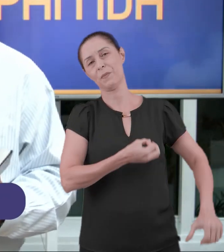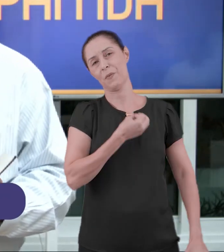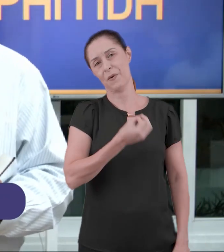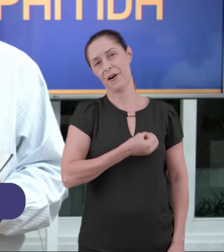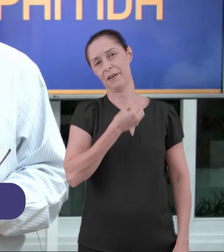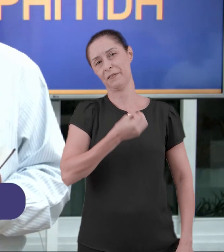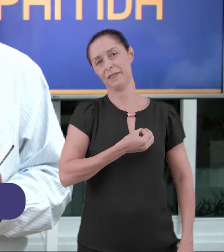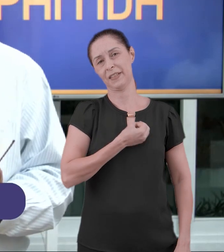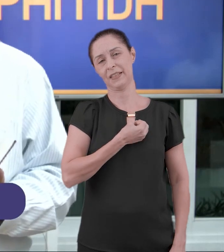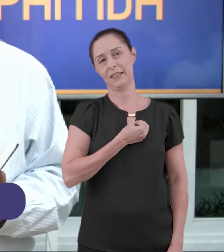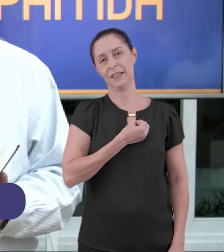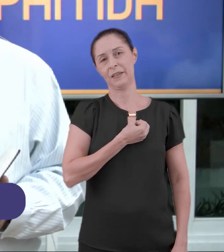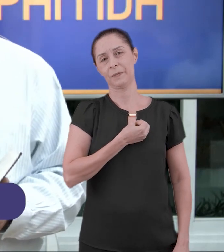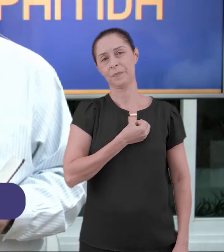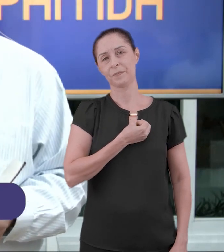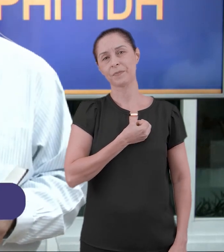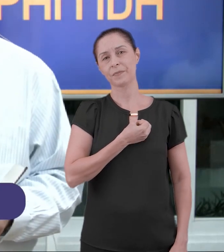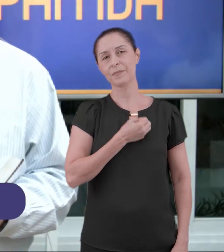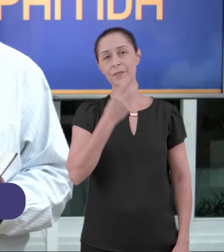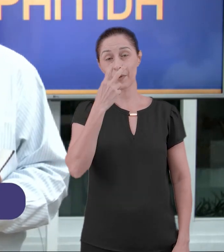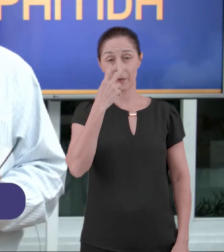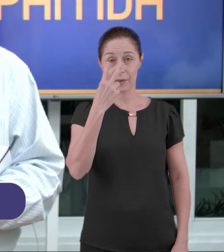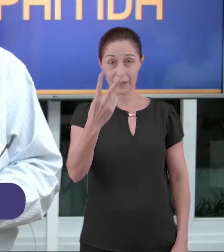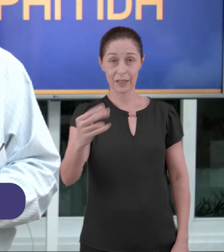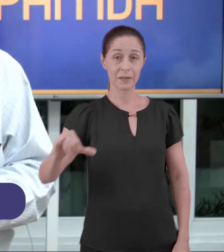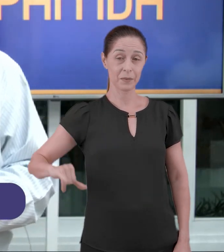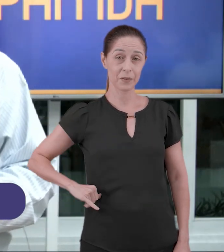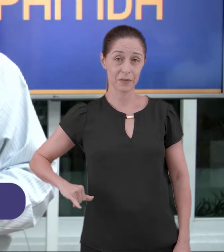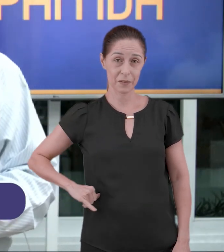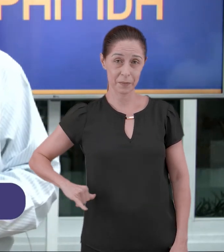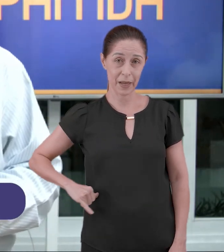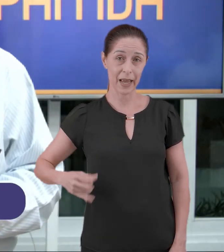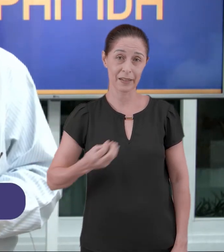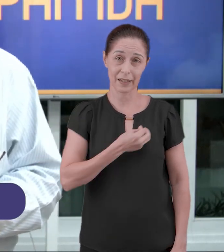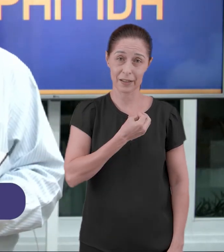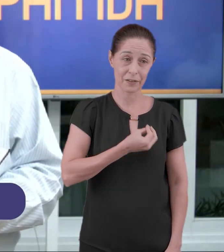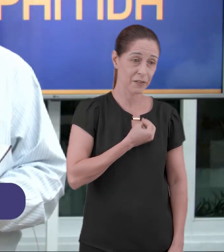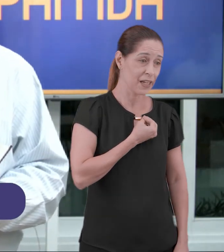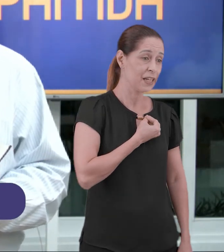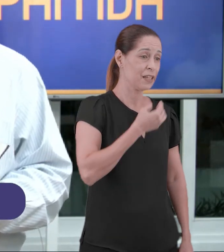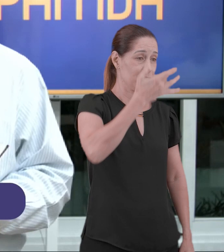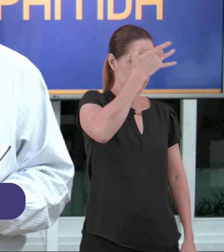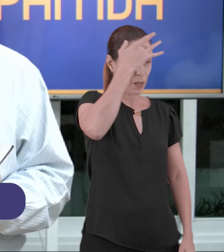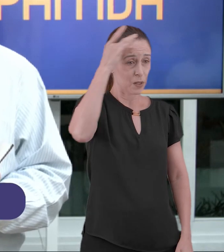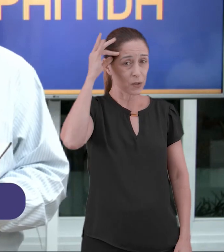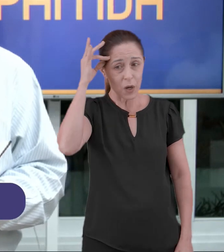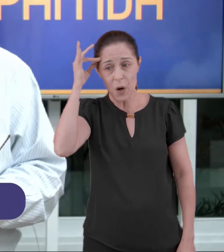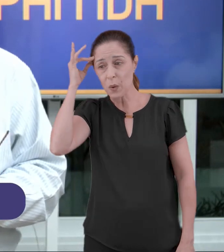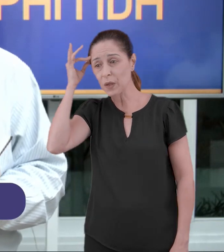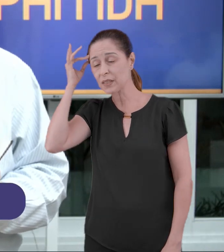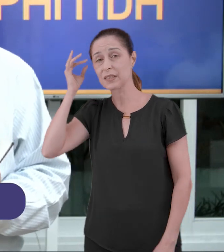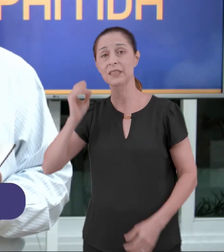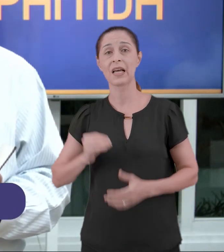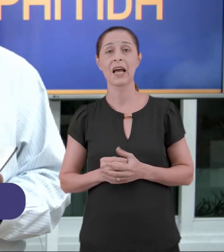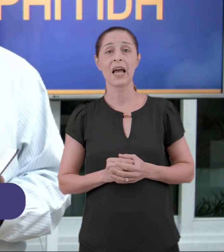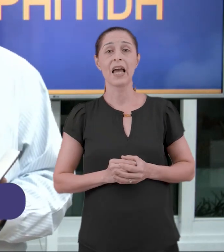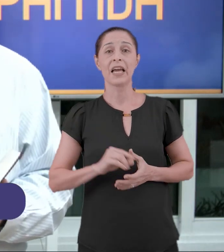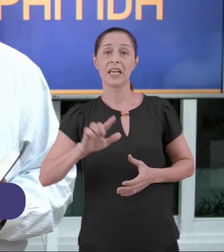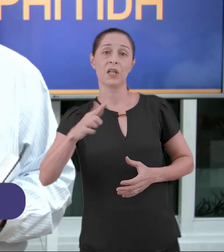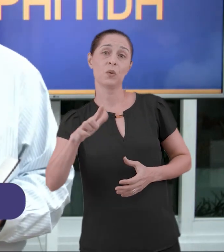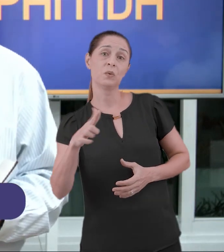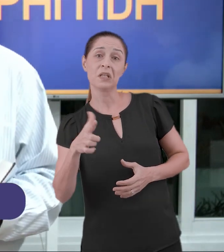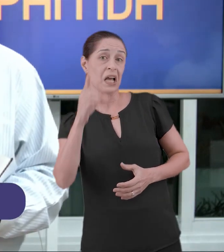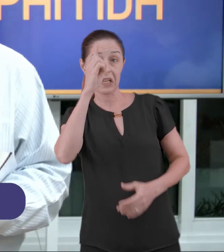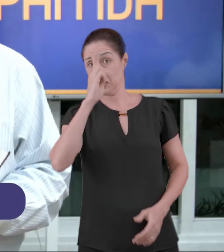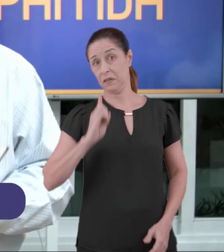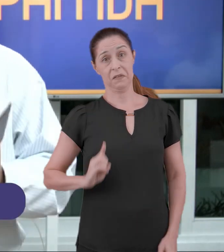quando você olha para os sofrimentos dessa vida, tem muita gente que não tem um problema como esse, não nasceu